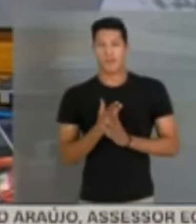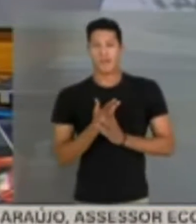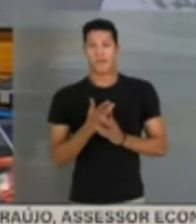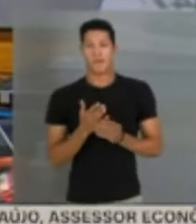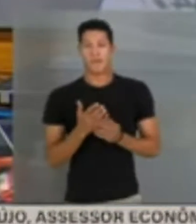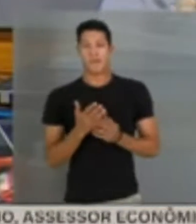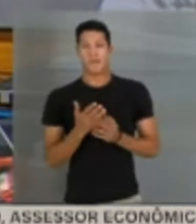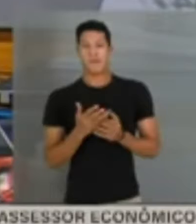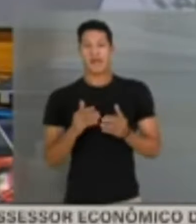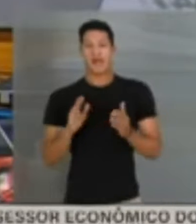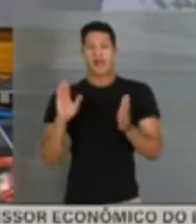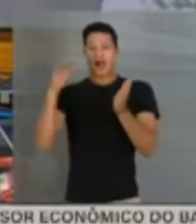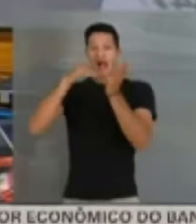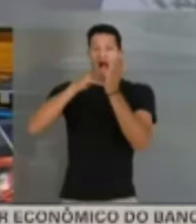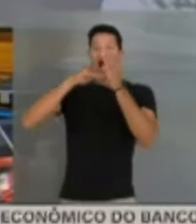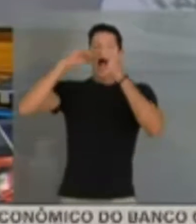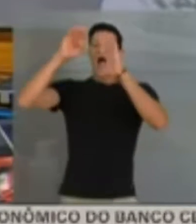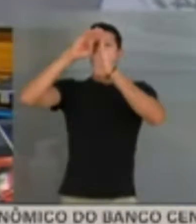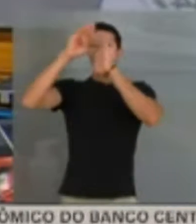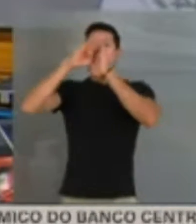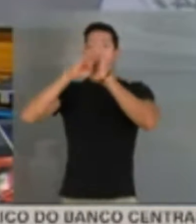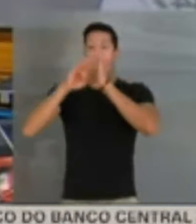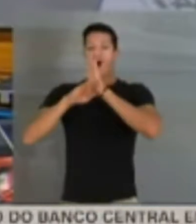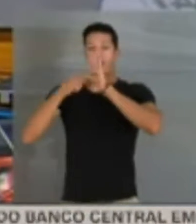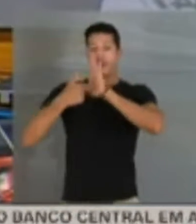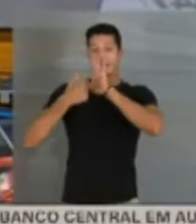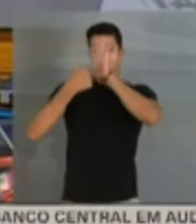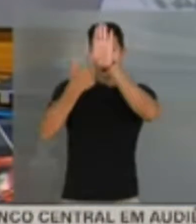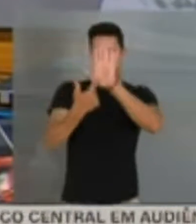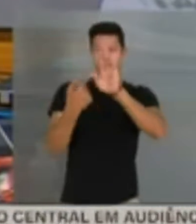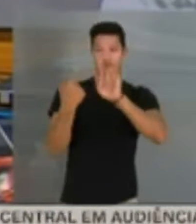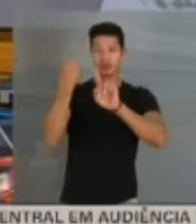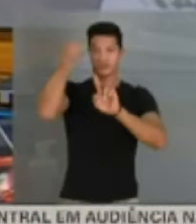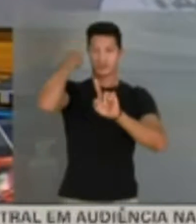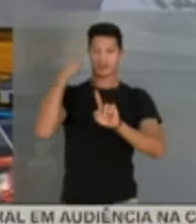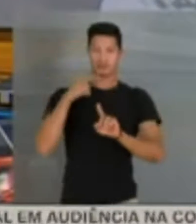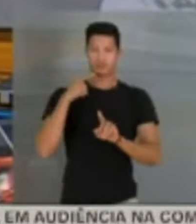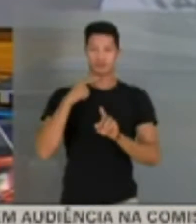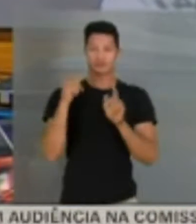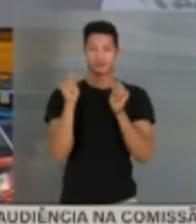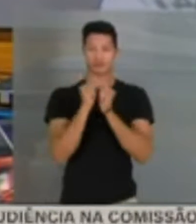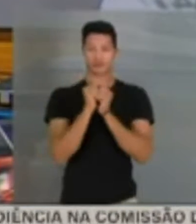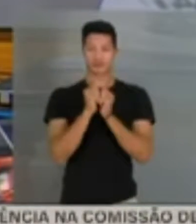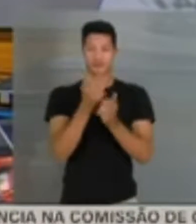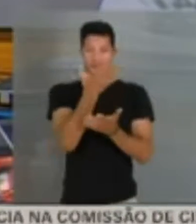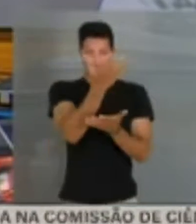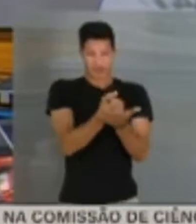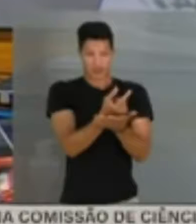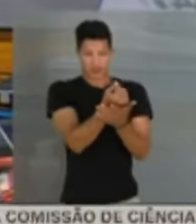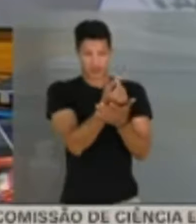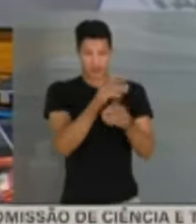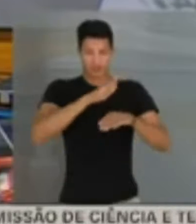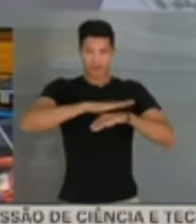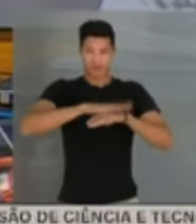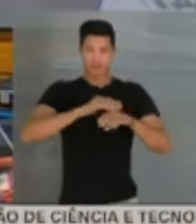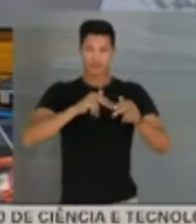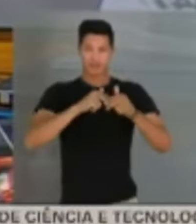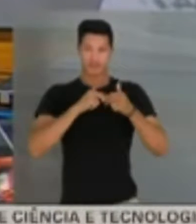Saúde. Até pela lista que foi mostrada agora há pouco ali, com saques feitos,